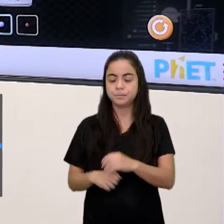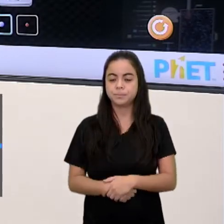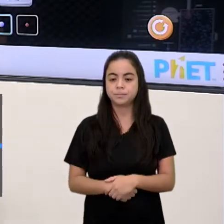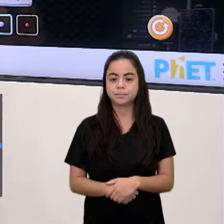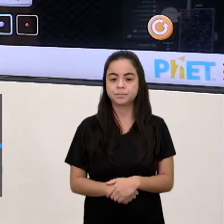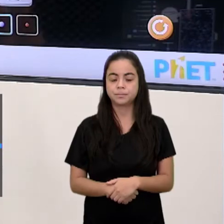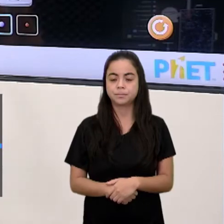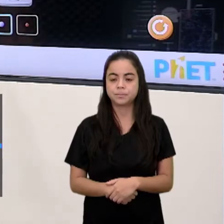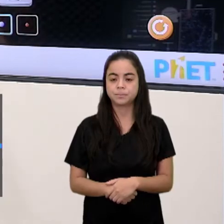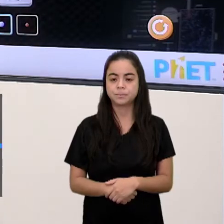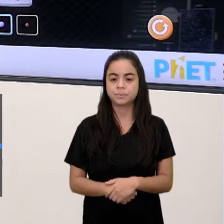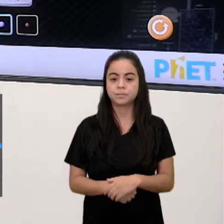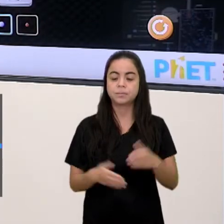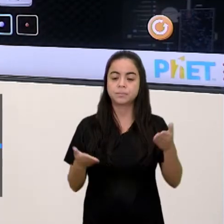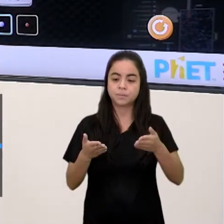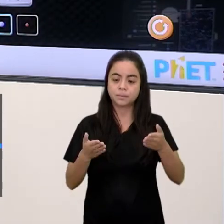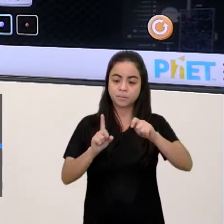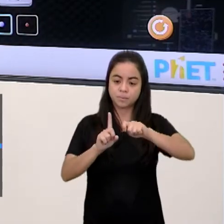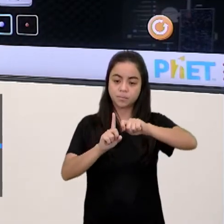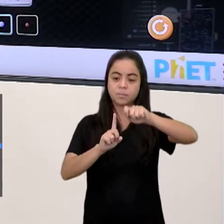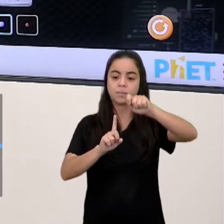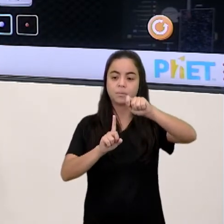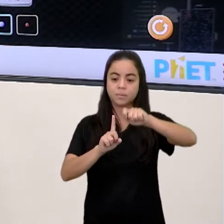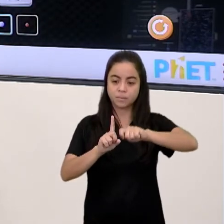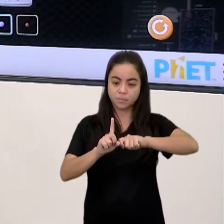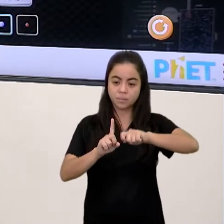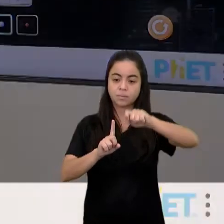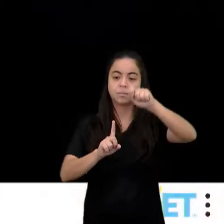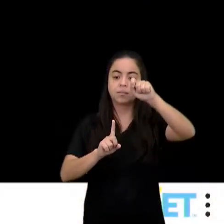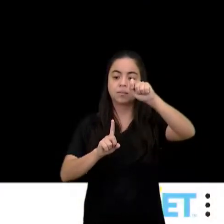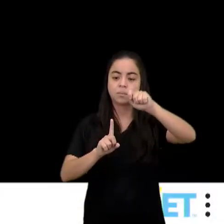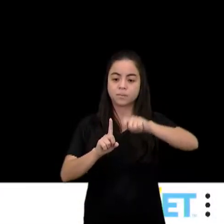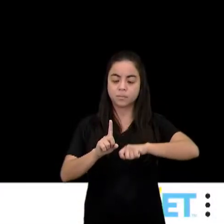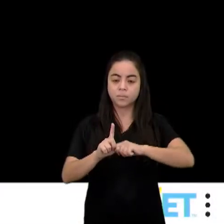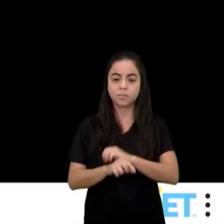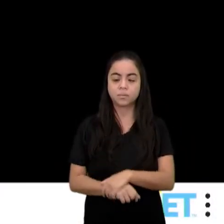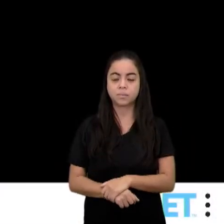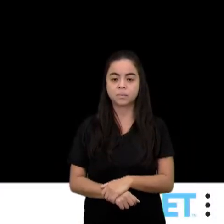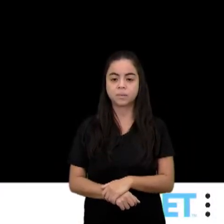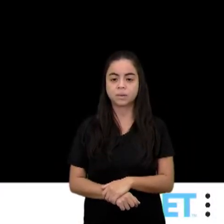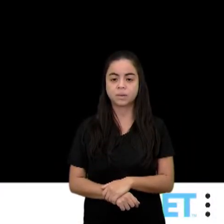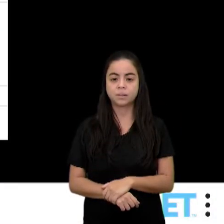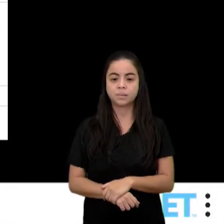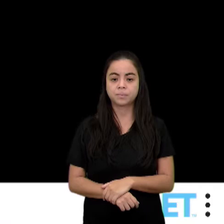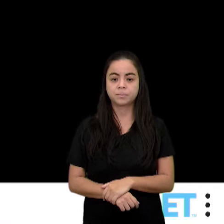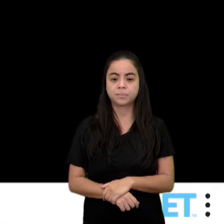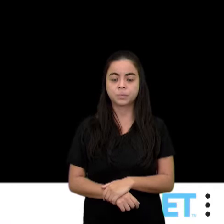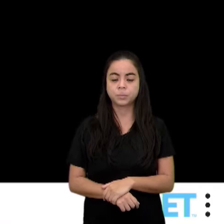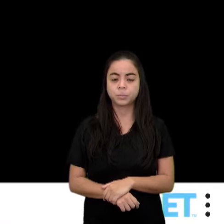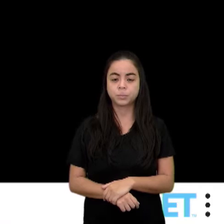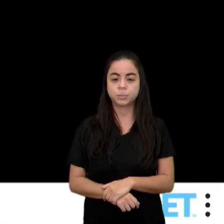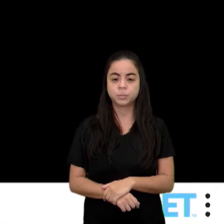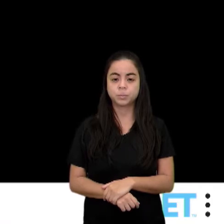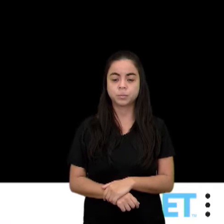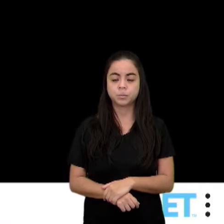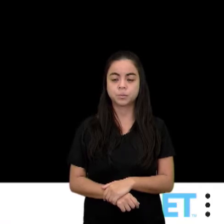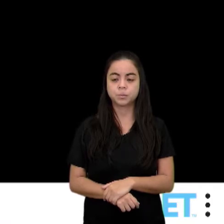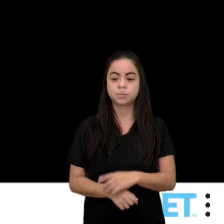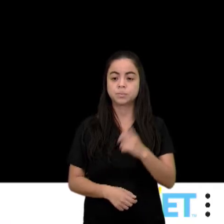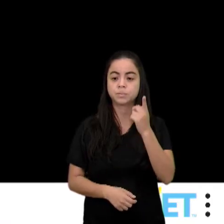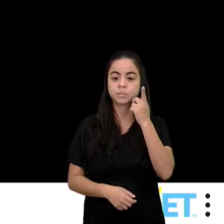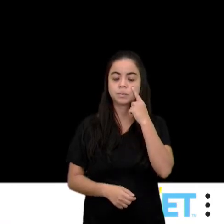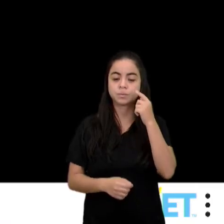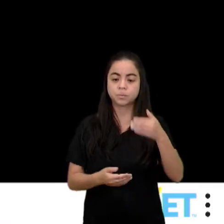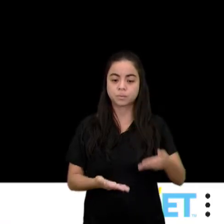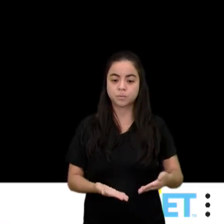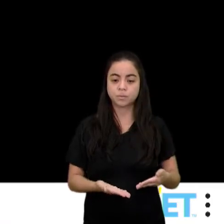volume e vamos mexer aqui na temperatura, ó. Tenho esse gás aí e eu vou começar a mexer aqui embaixo, onde tem um